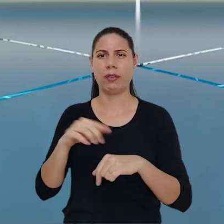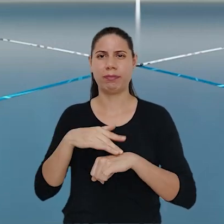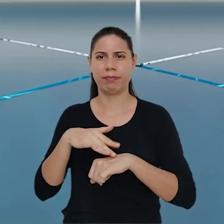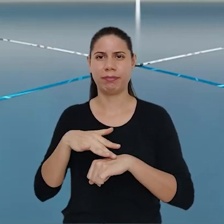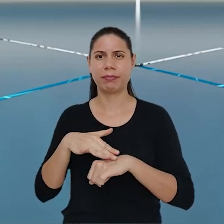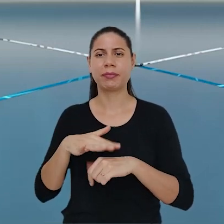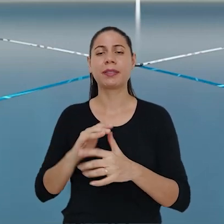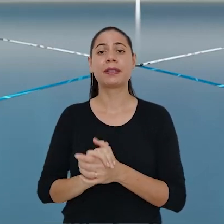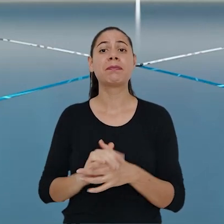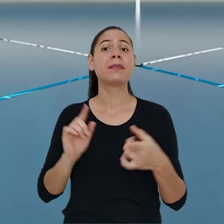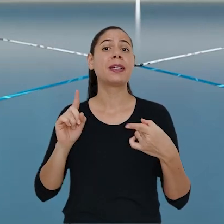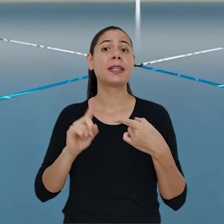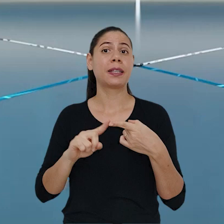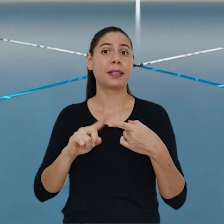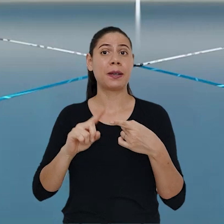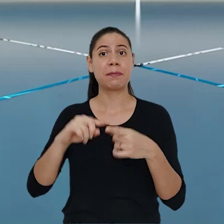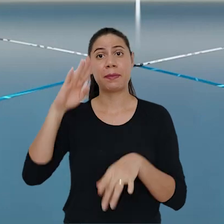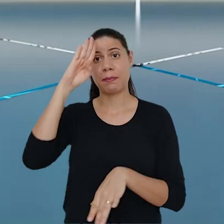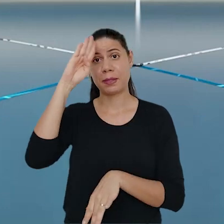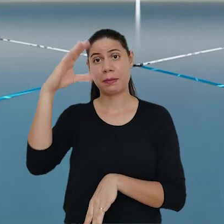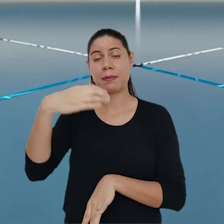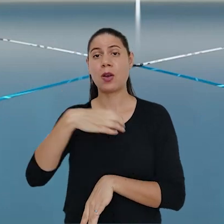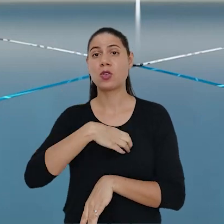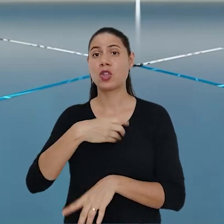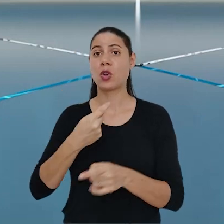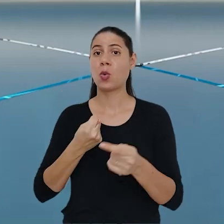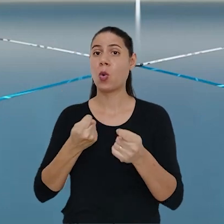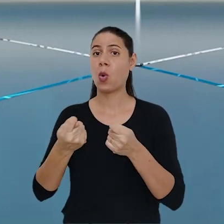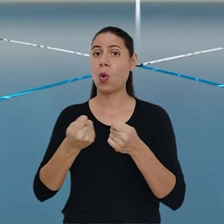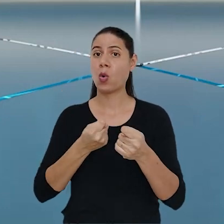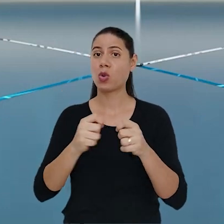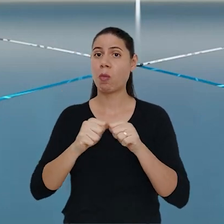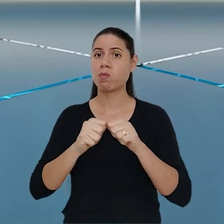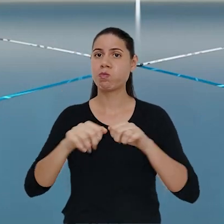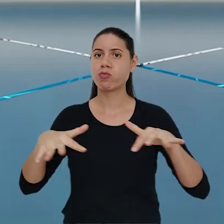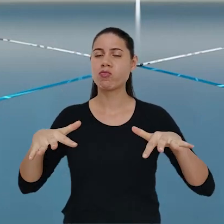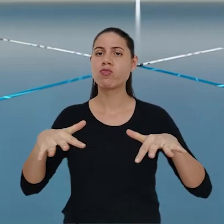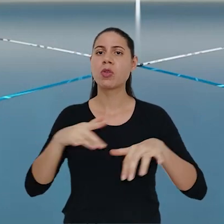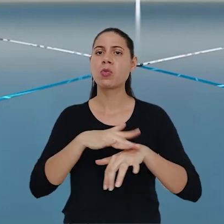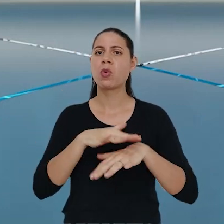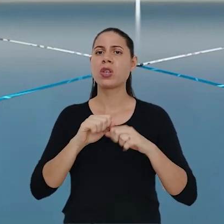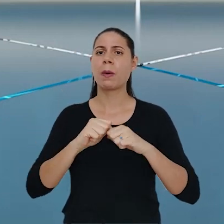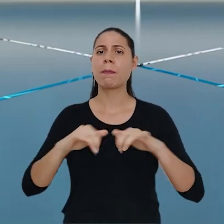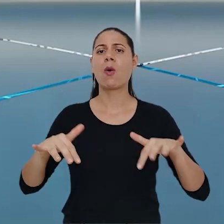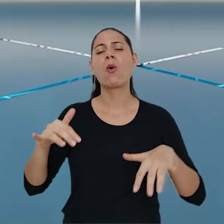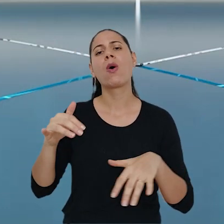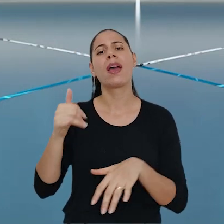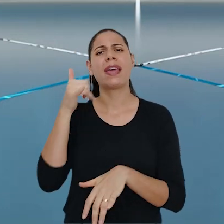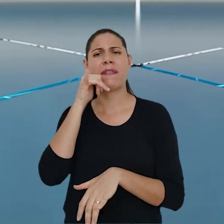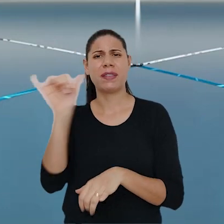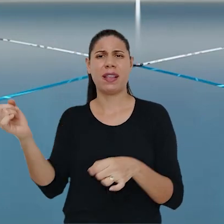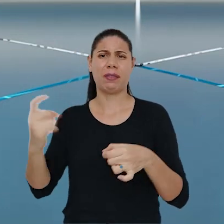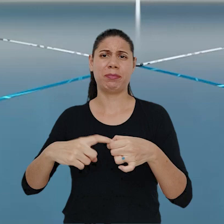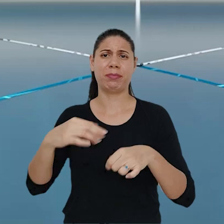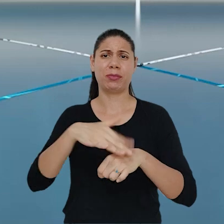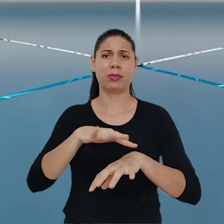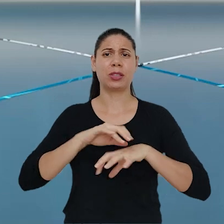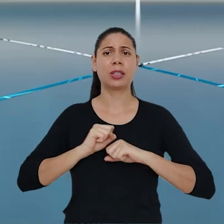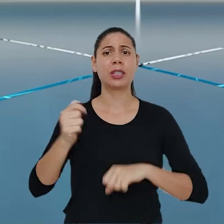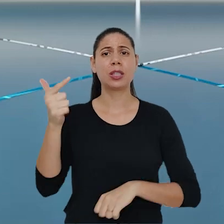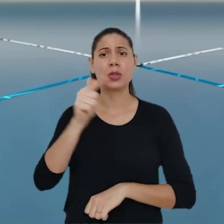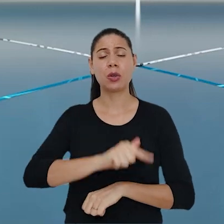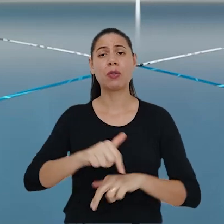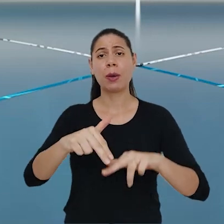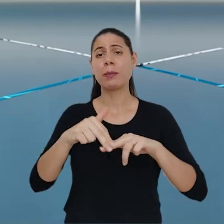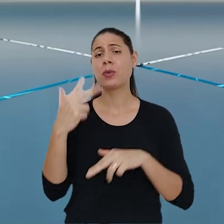várias doenças. Além disso, essa é a principal forma de controlar epidemias e impedir que algumas doenças voltem. Por